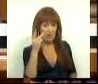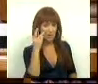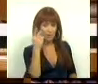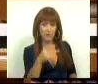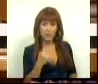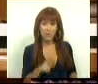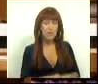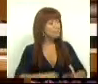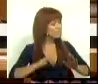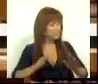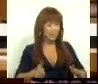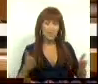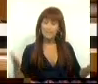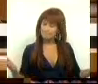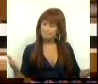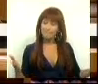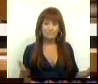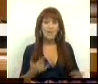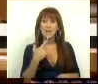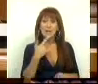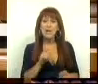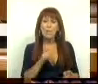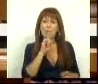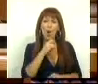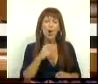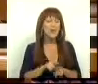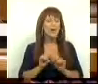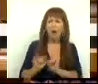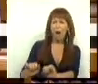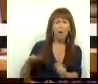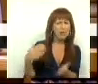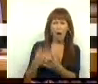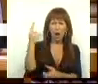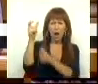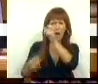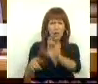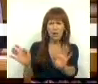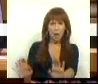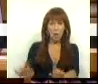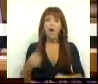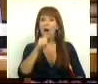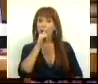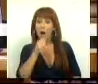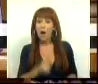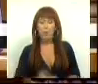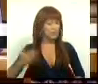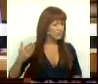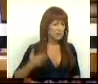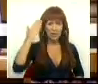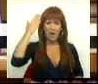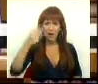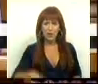vida, imprescindível, portanto, e não passível de ser recusado a alguém. A água é um